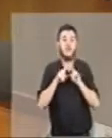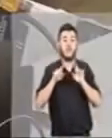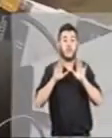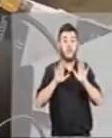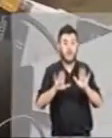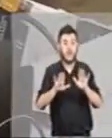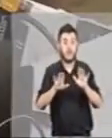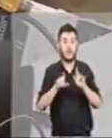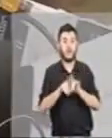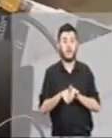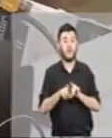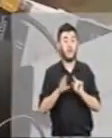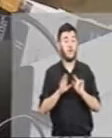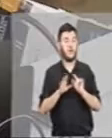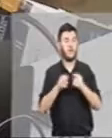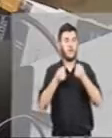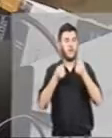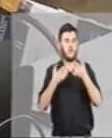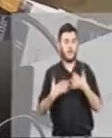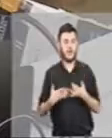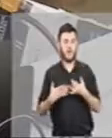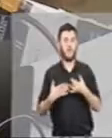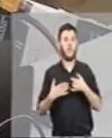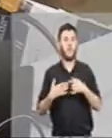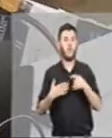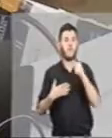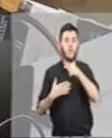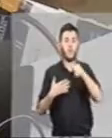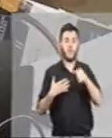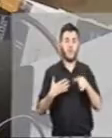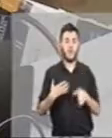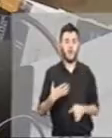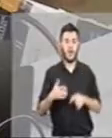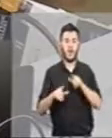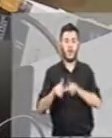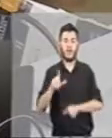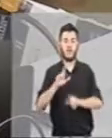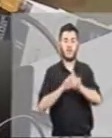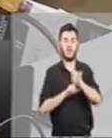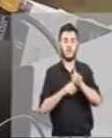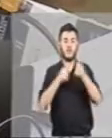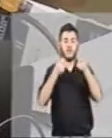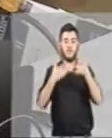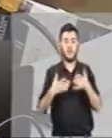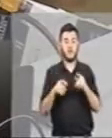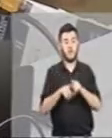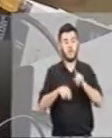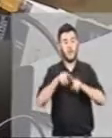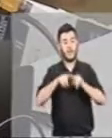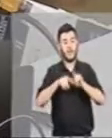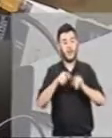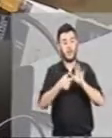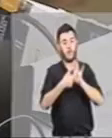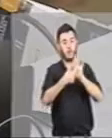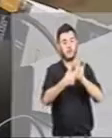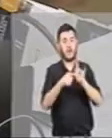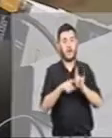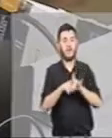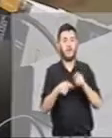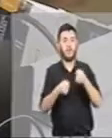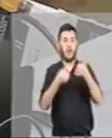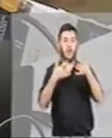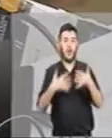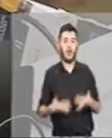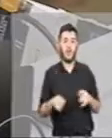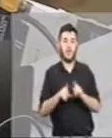diz: a apreensão dos materiais mencionados, as folhas... Blá, blá, blá, inquérito 4335,